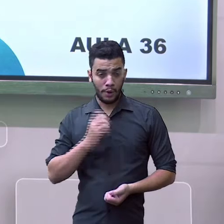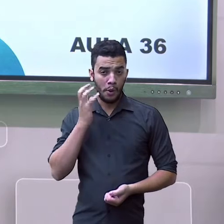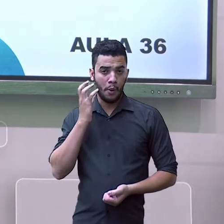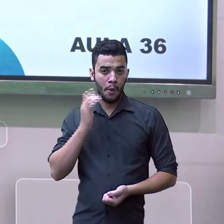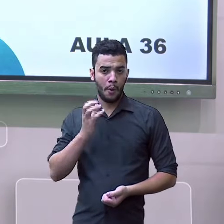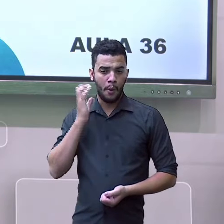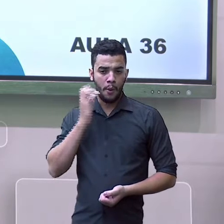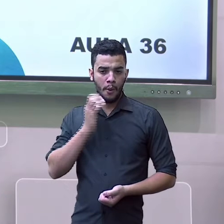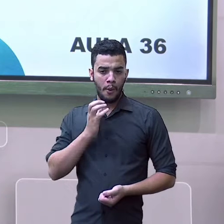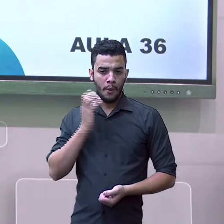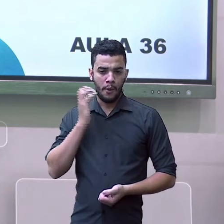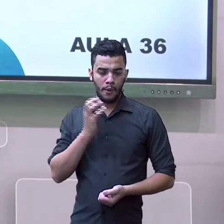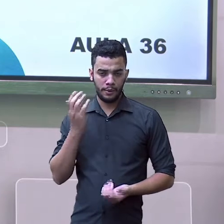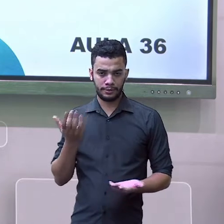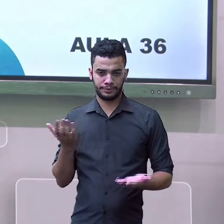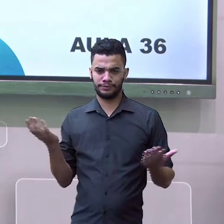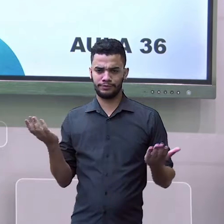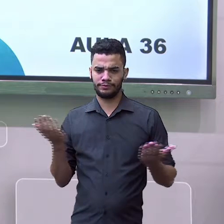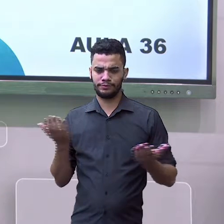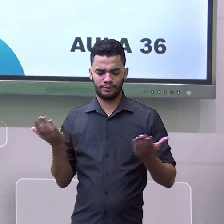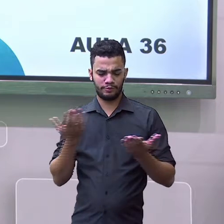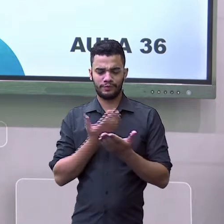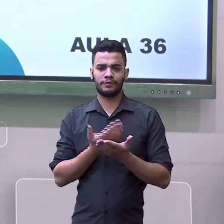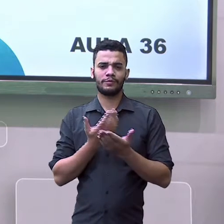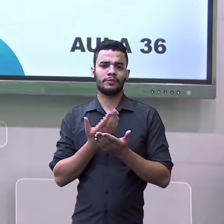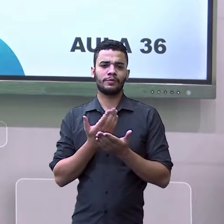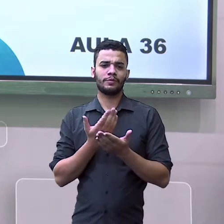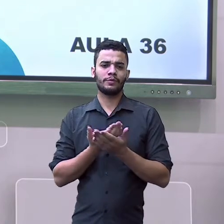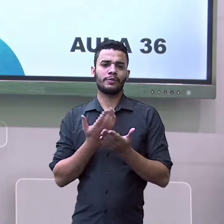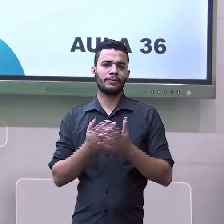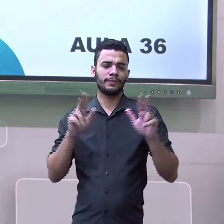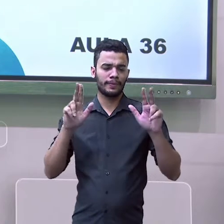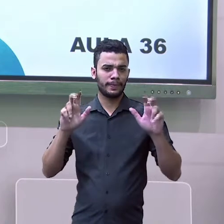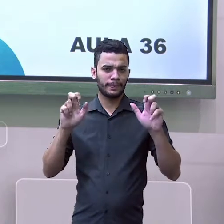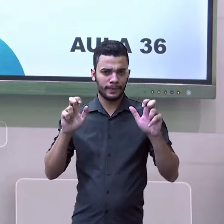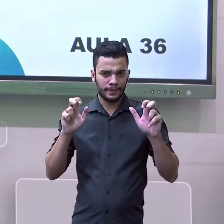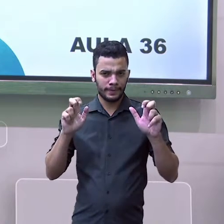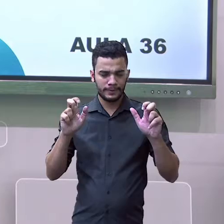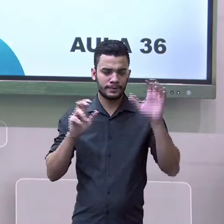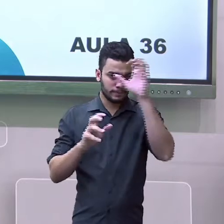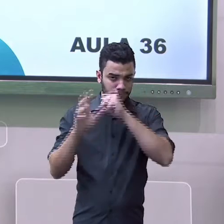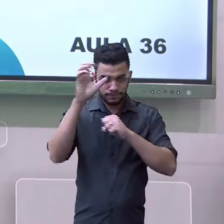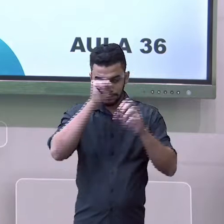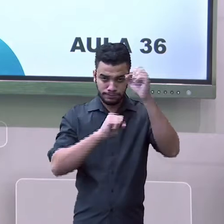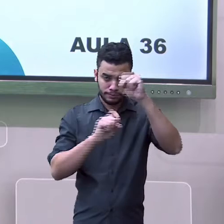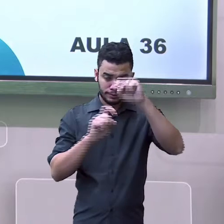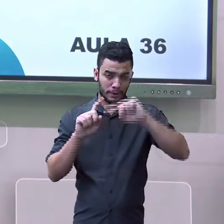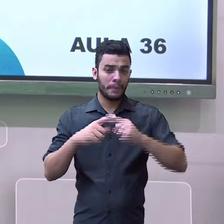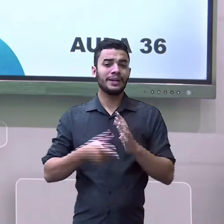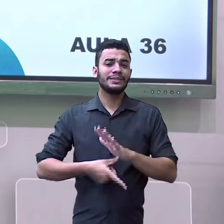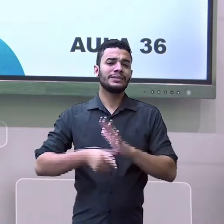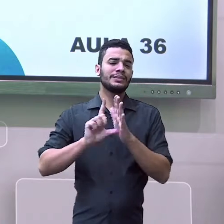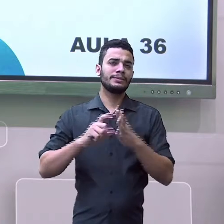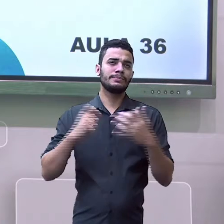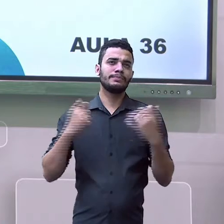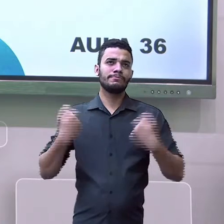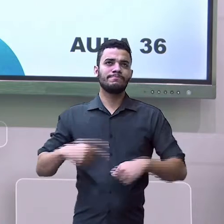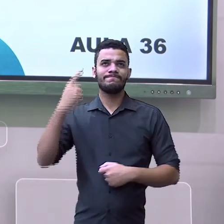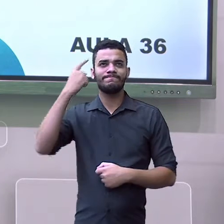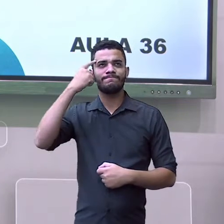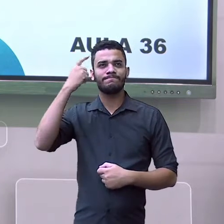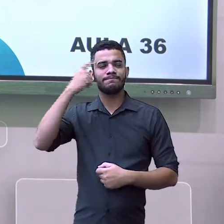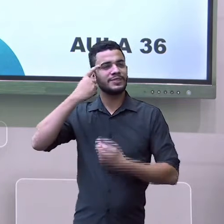GV. Para iniciar o tema de hoje, é preciso refletir sobre o significado do